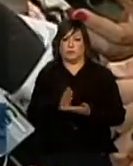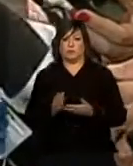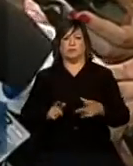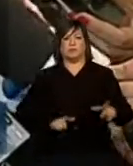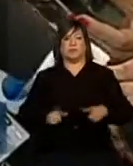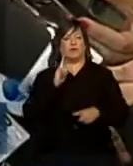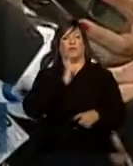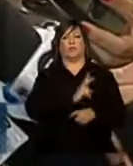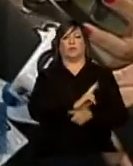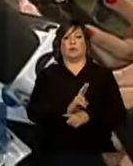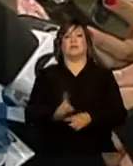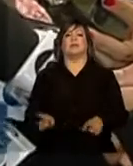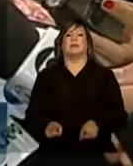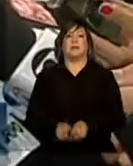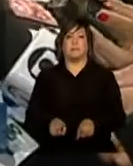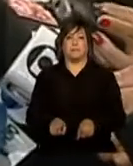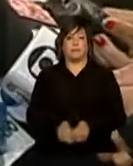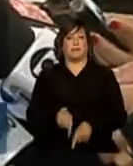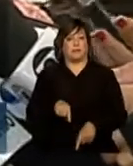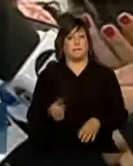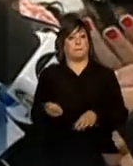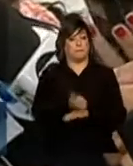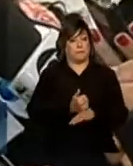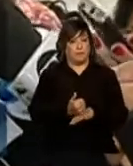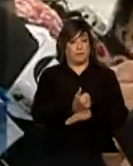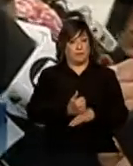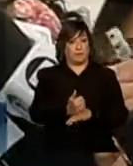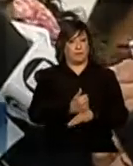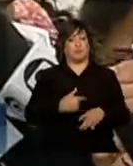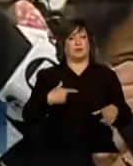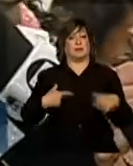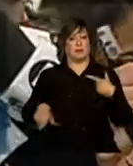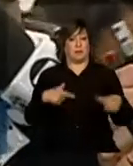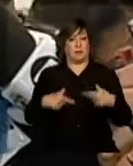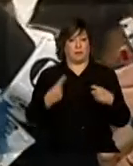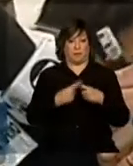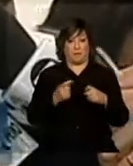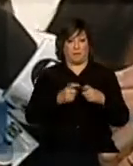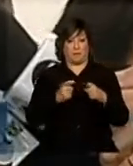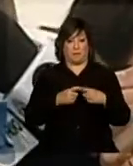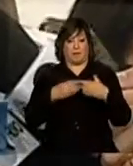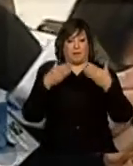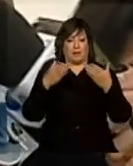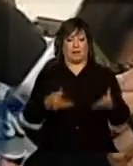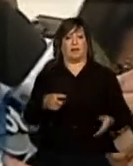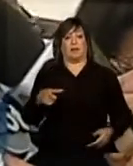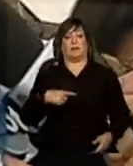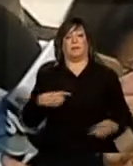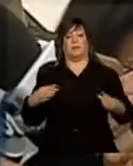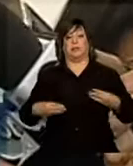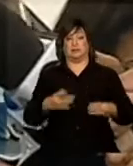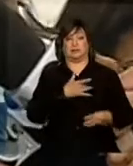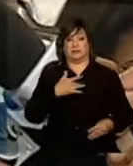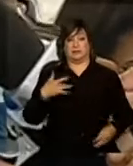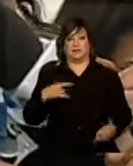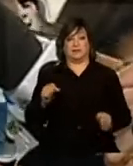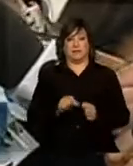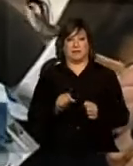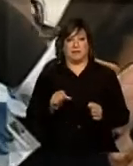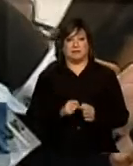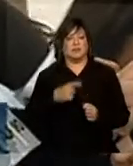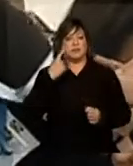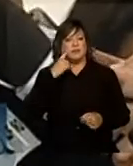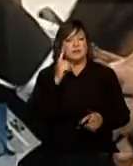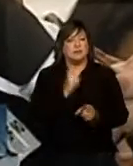será feito. Também é um programa que vai ajudar a melhorar a infraestrutura, porque o médico lá, o acompanhamento que o Ministério da Saúde vai fazer, nós vamos identificando os